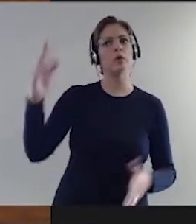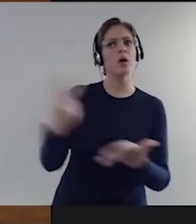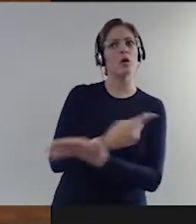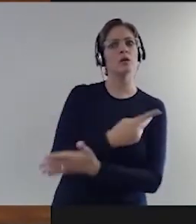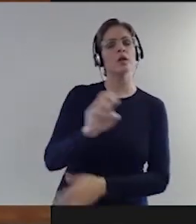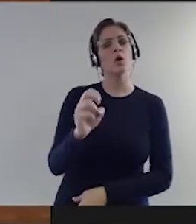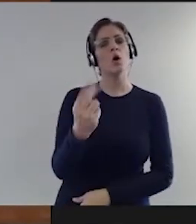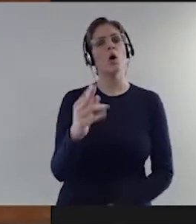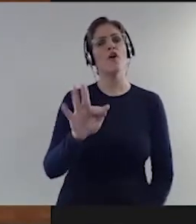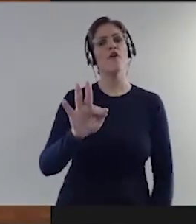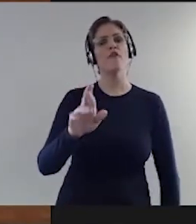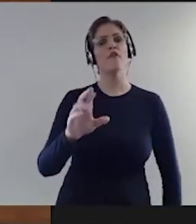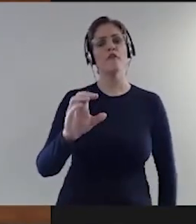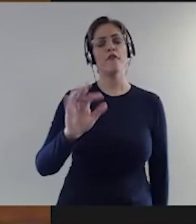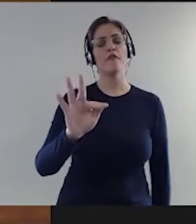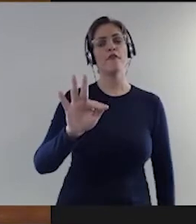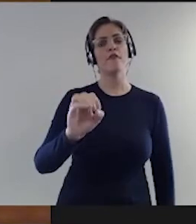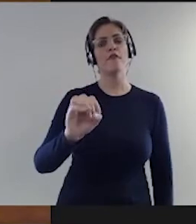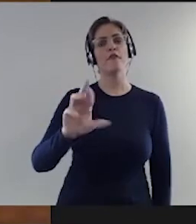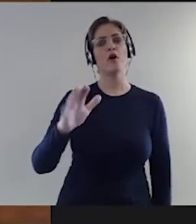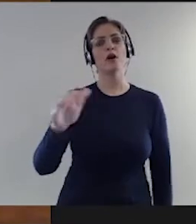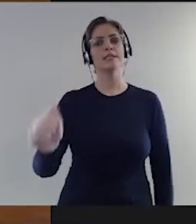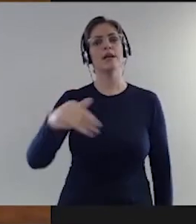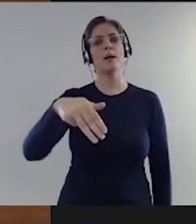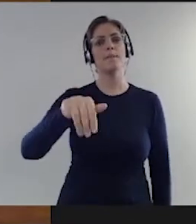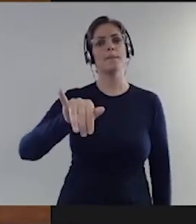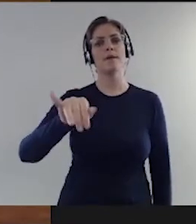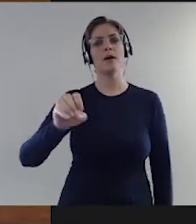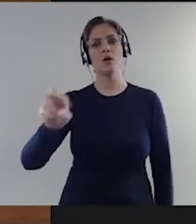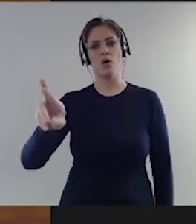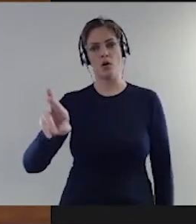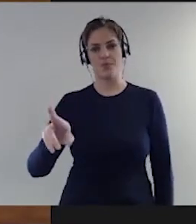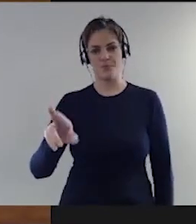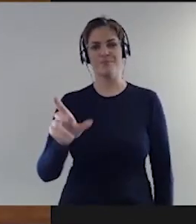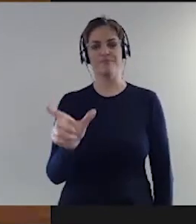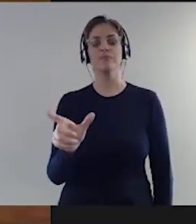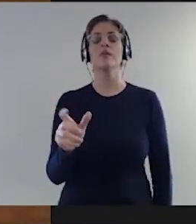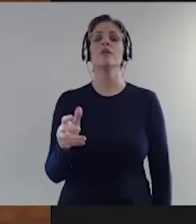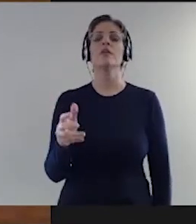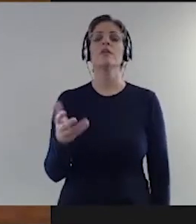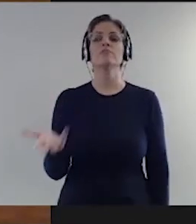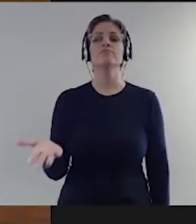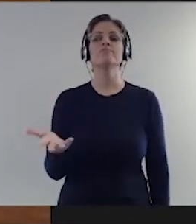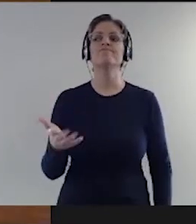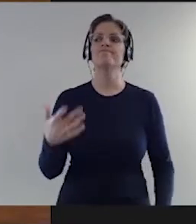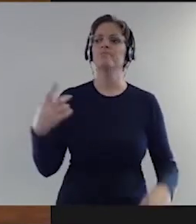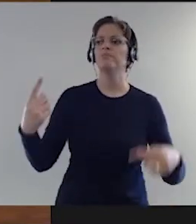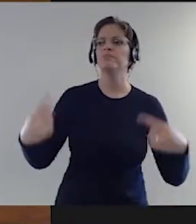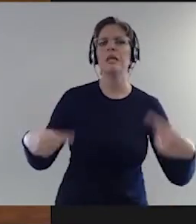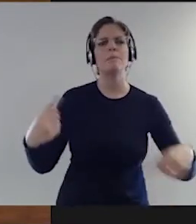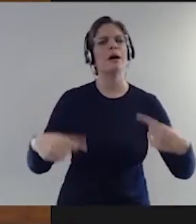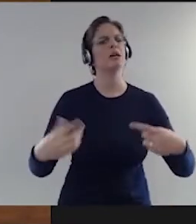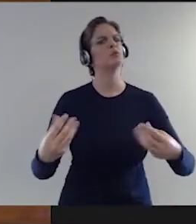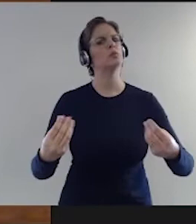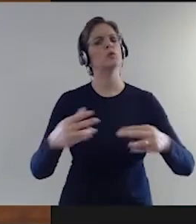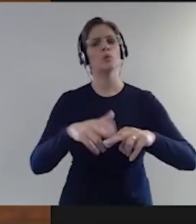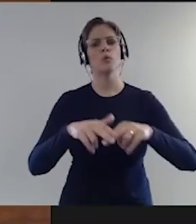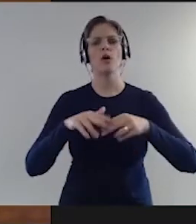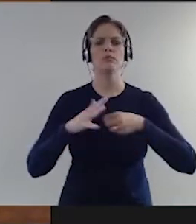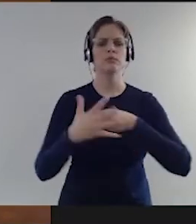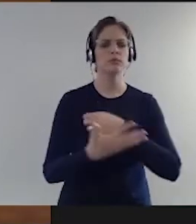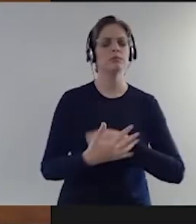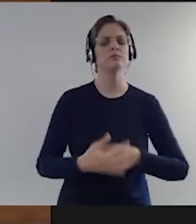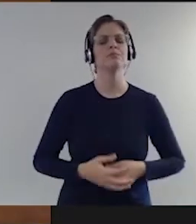maior. E aqui, logo no início da pandemia, pôde-se ver um intenso debate entre os